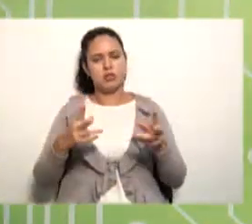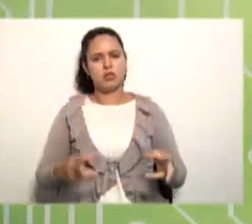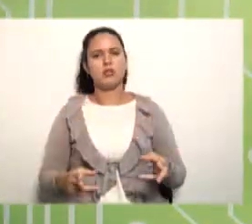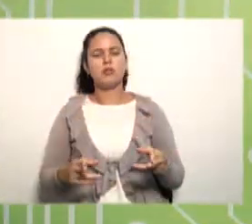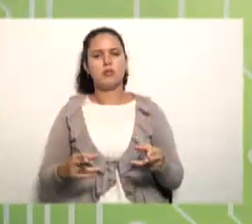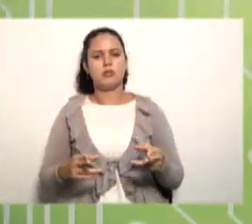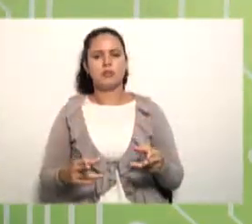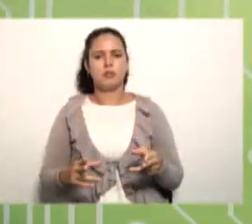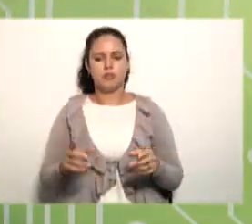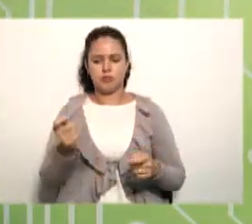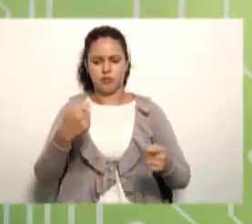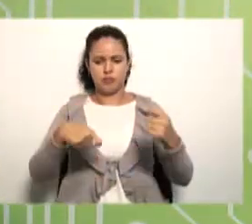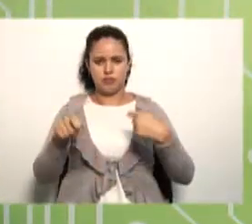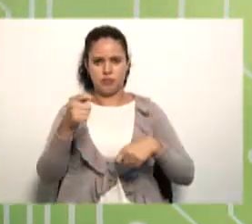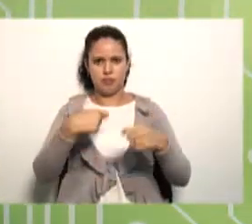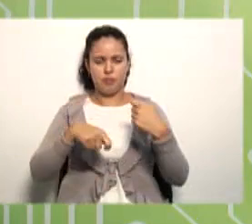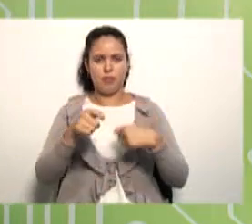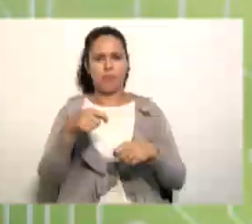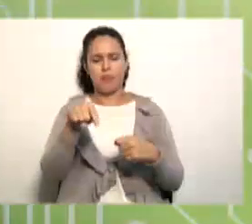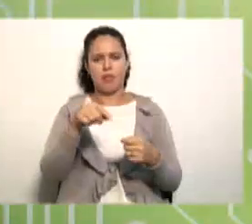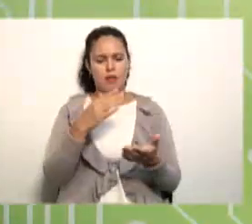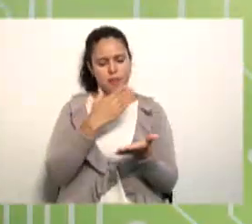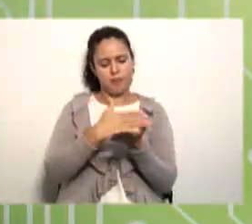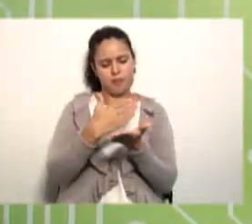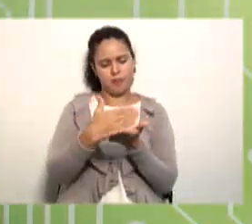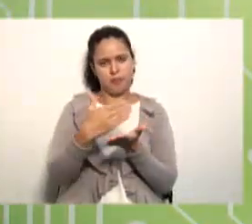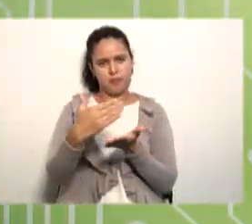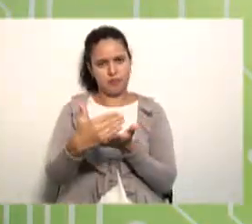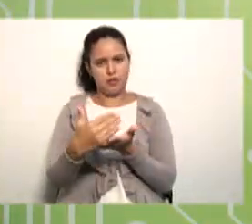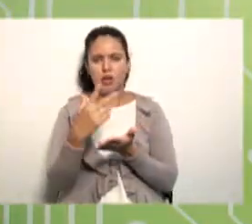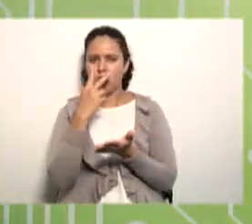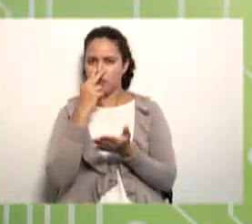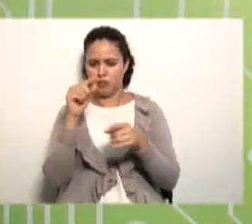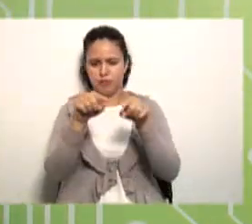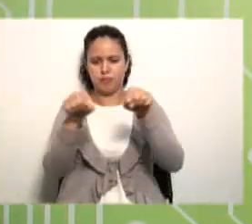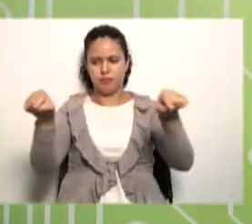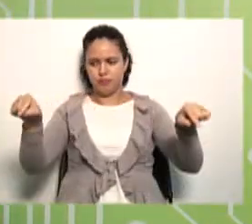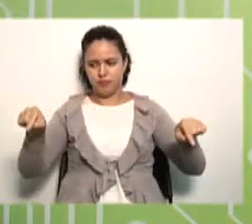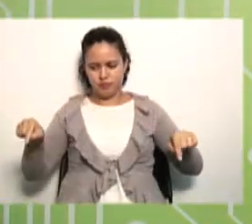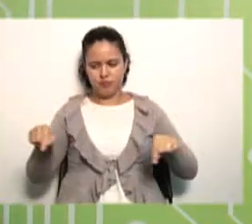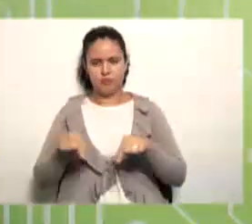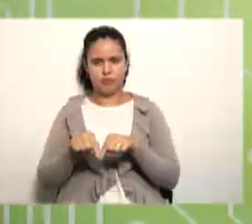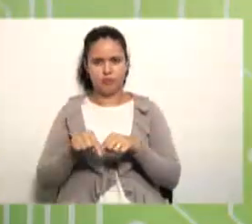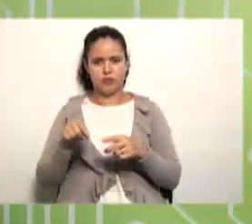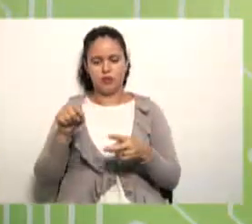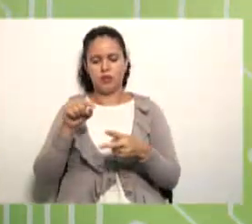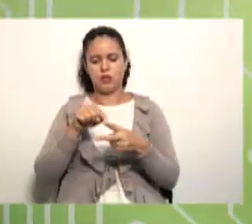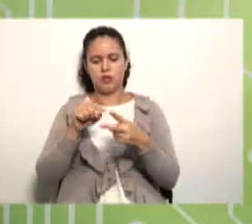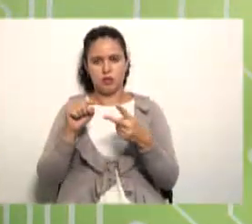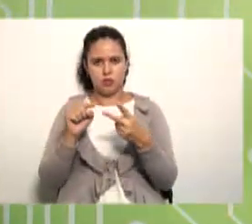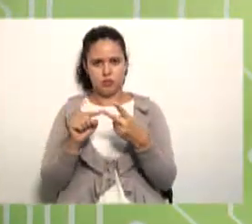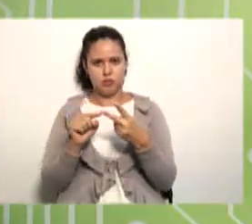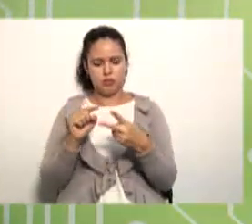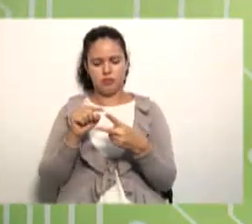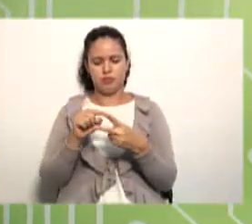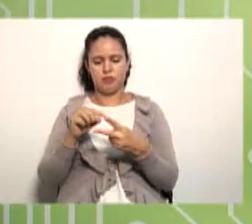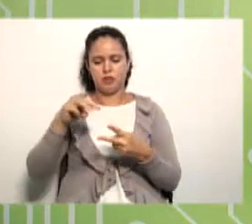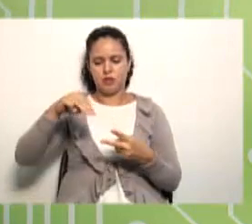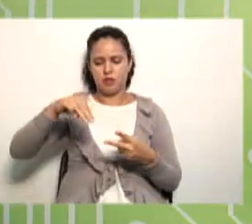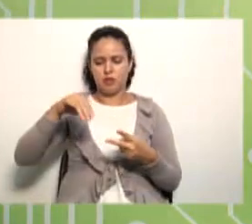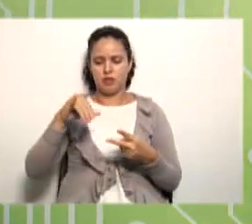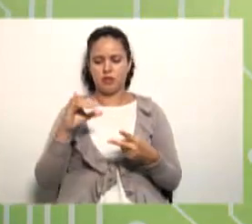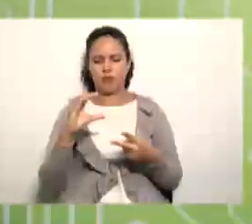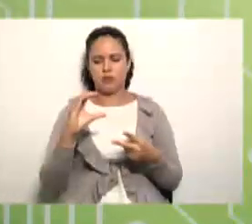esses modelos, essas maquetes, que vão estar dividindo a economia em duas grandes partes. Essas grandes partes a gente chama de micro